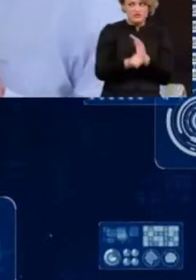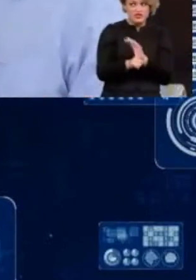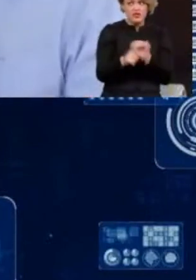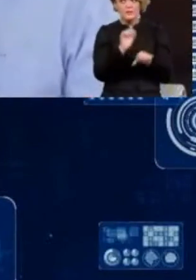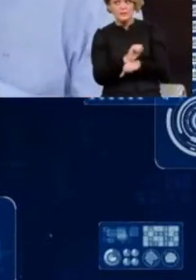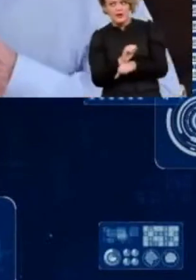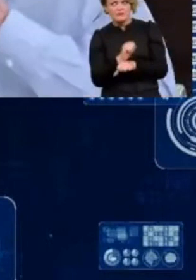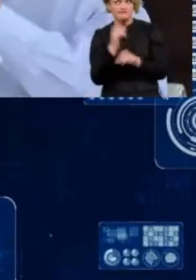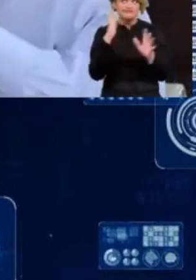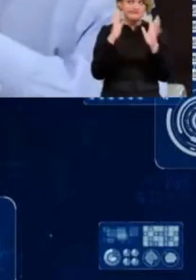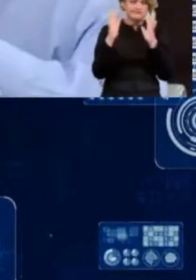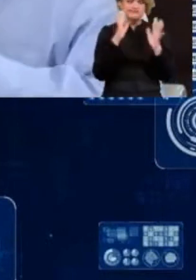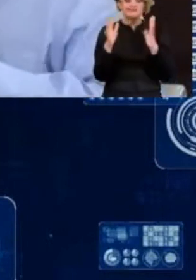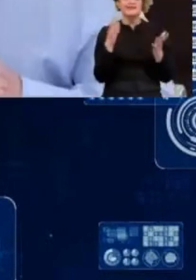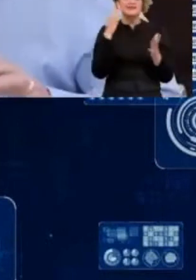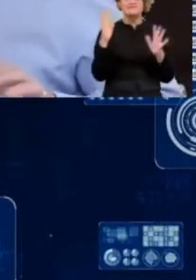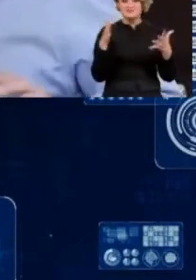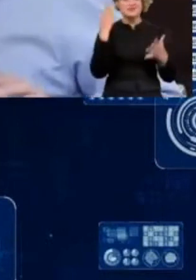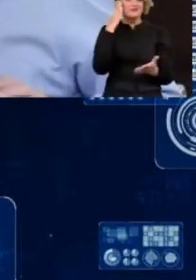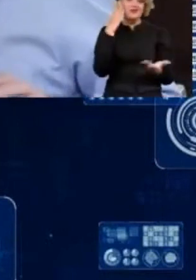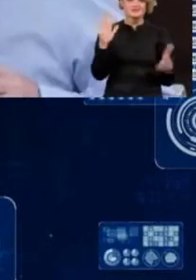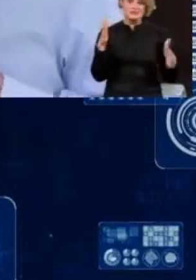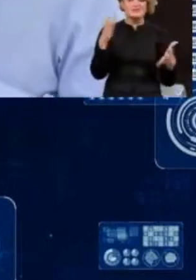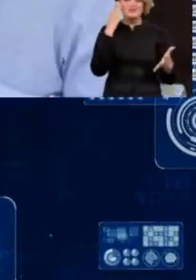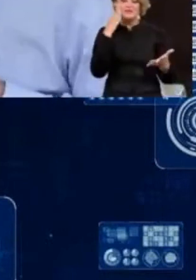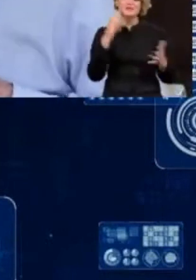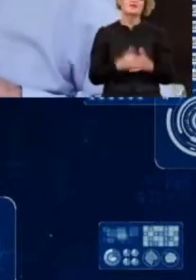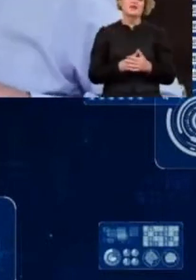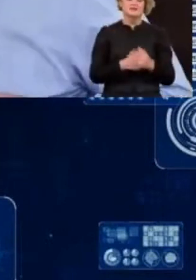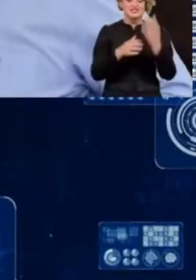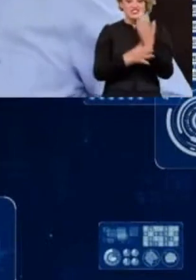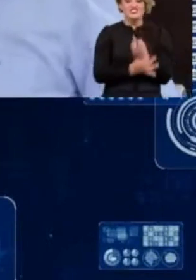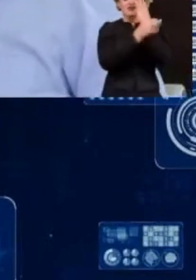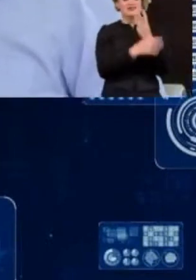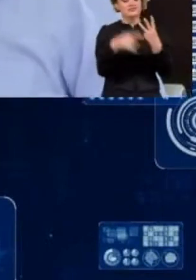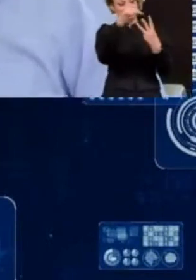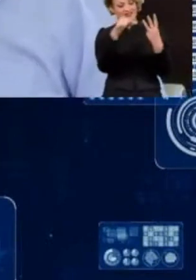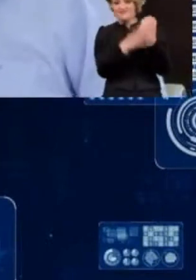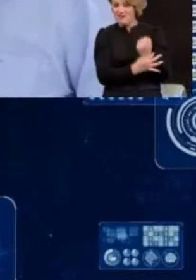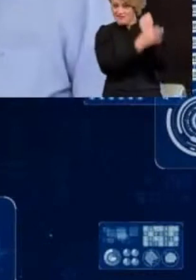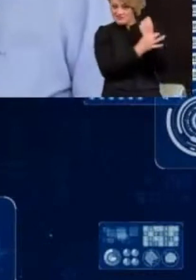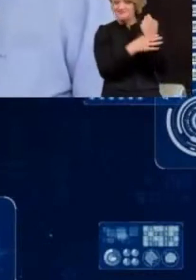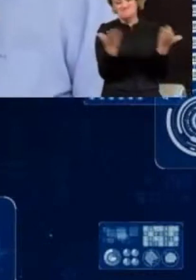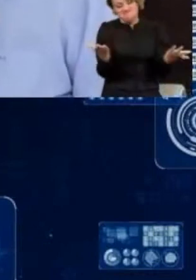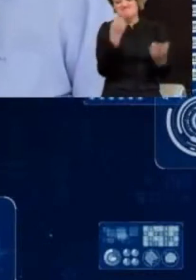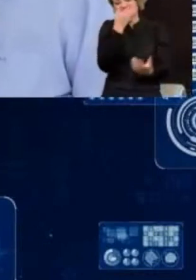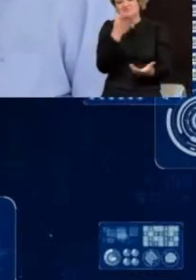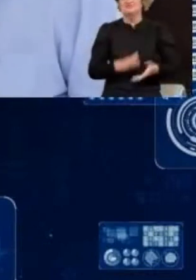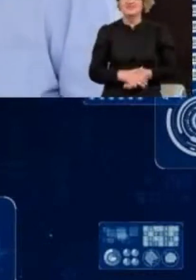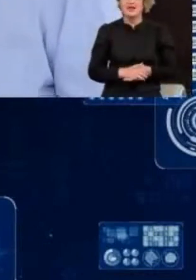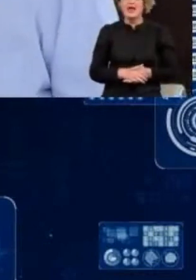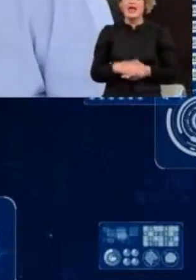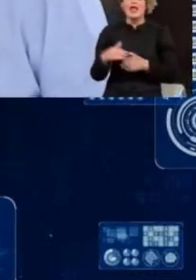ouvi críticas assim Ah podia ser um ambiente mais despojado né podia ser uma coisa assim né o Lula olhando para